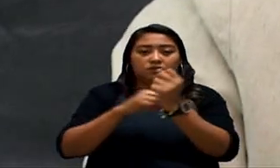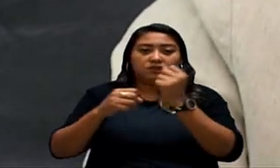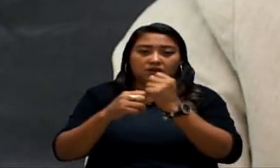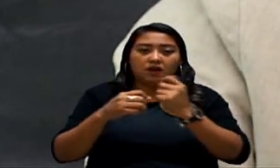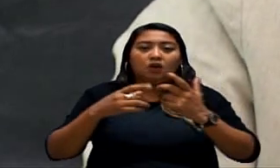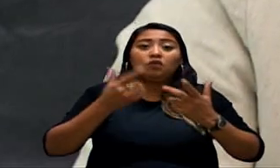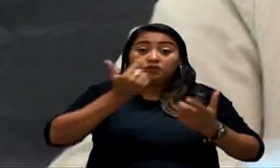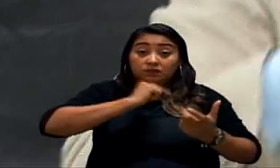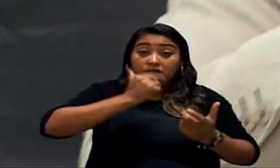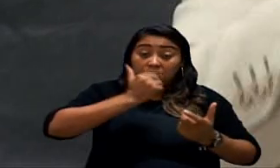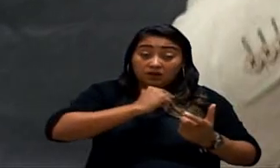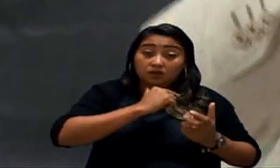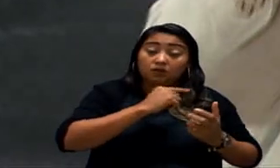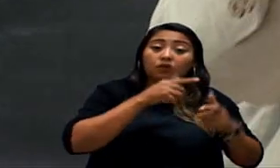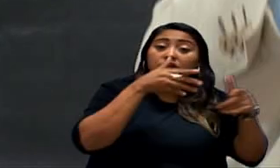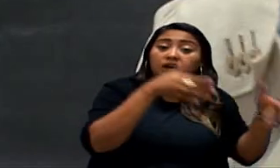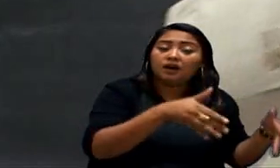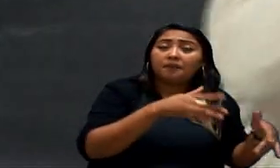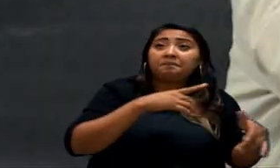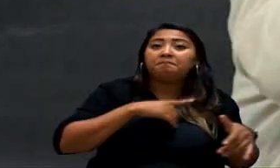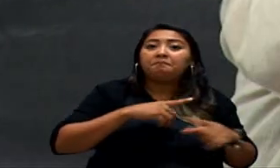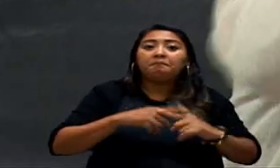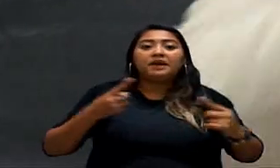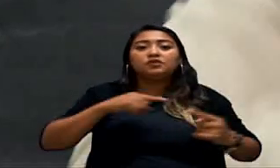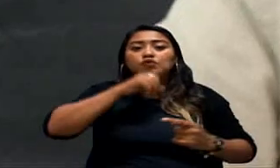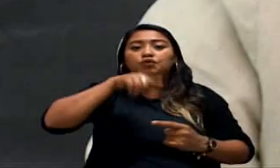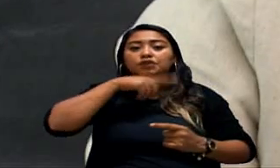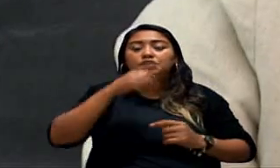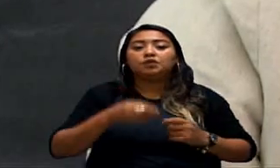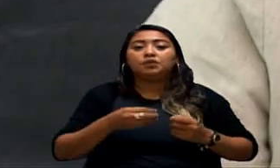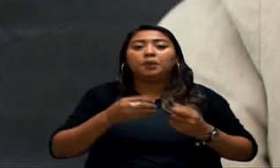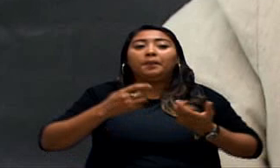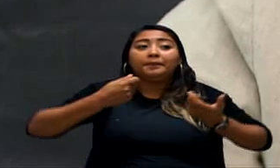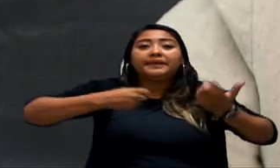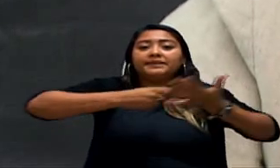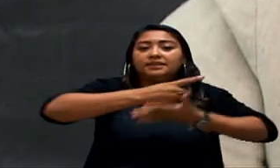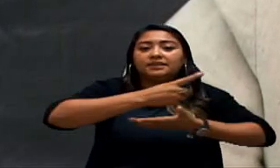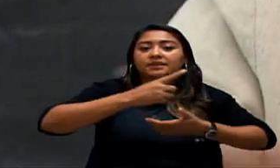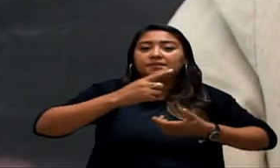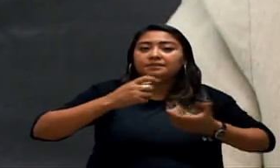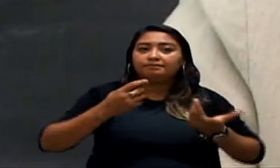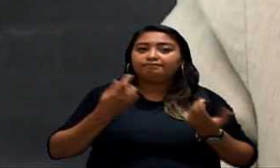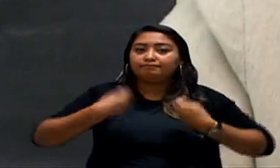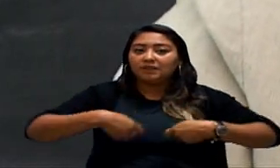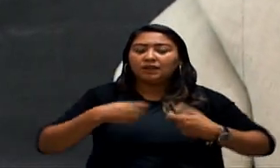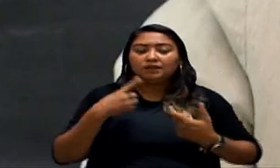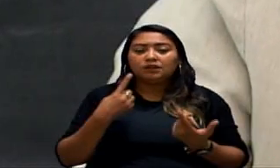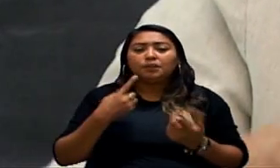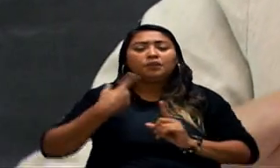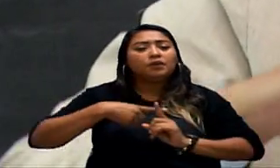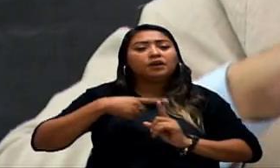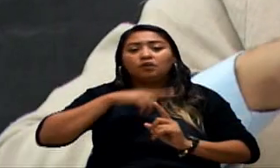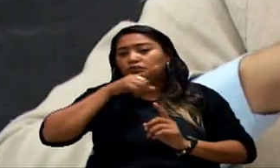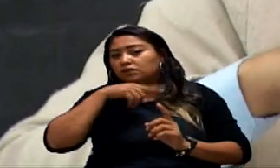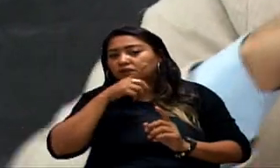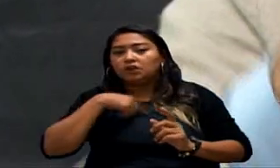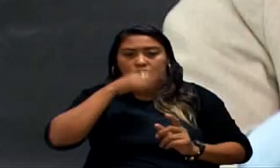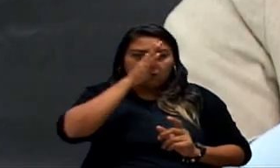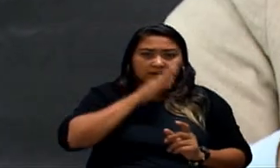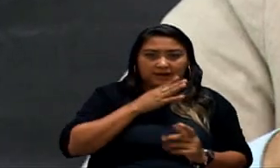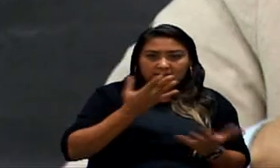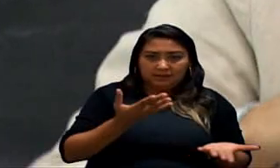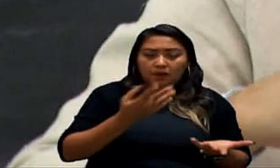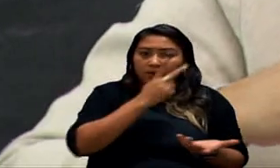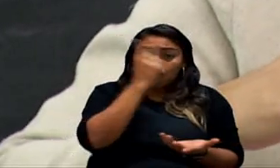esse benefício, só que não conseguiram comprovar e terem que pagar. Então, isso tem que ver por que não conseguiram. Então, a pessoa não